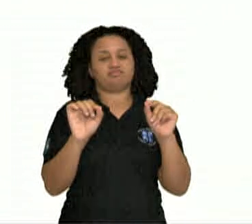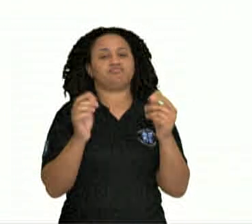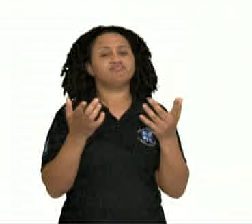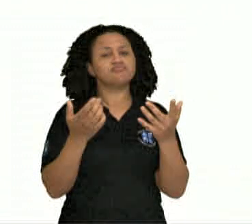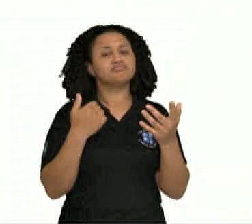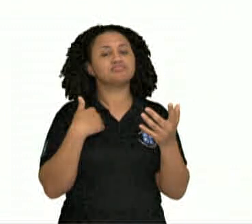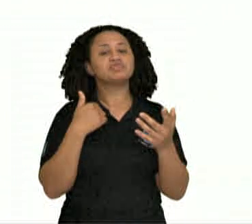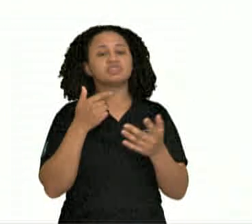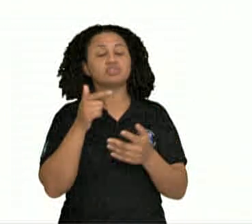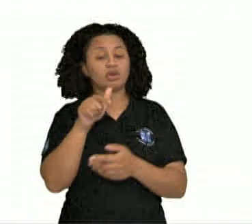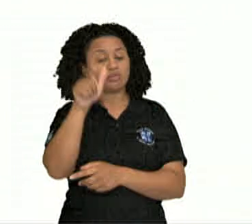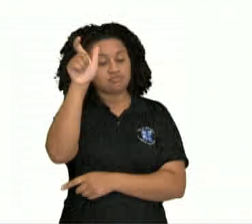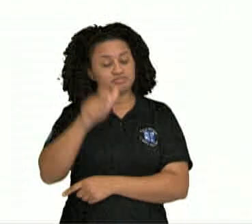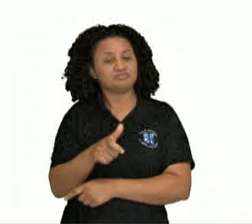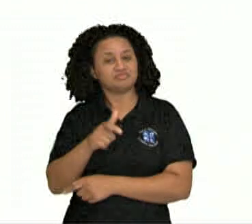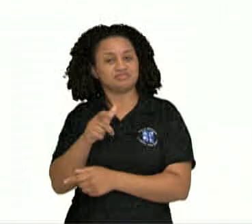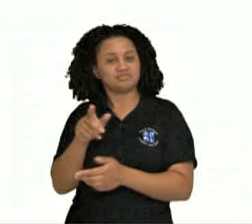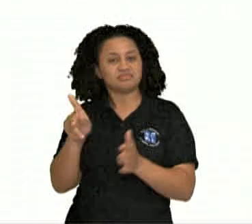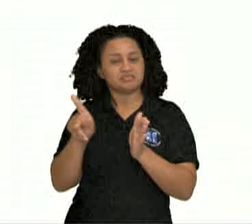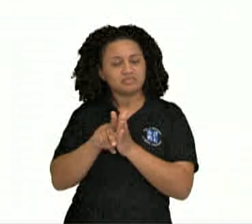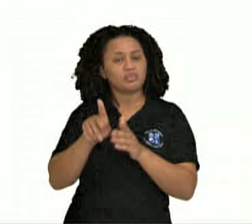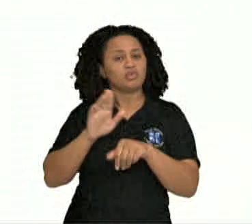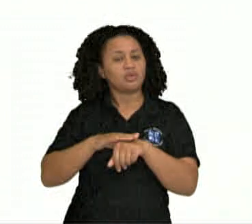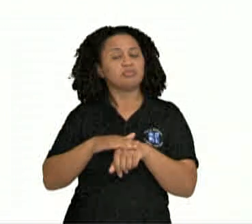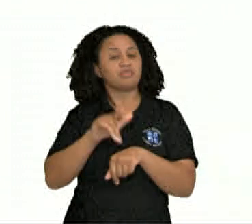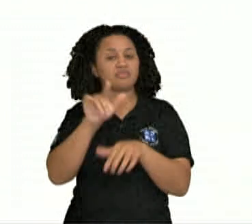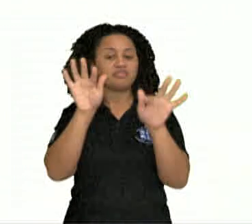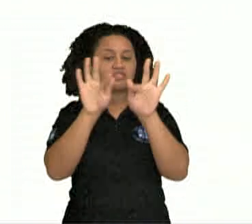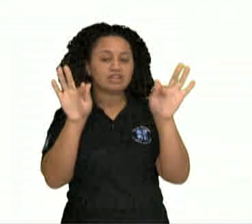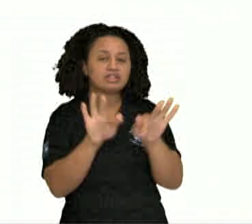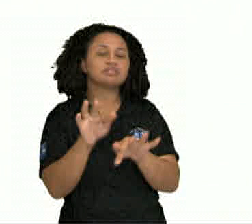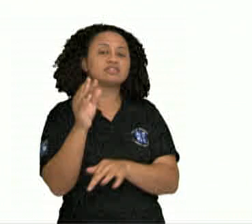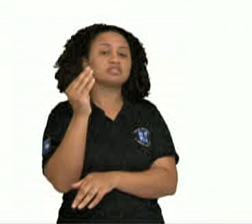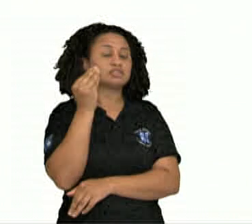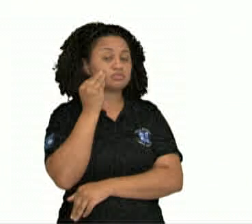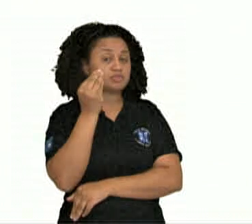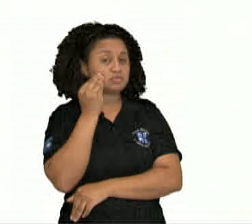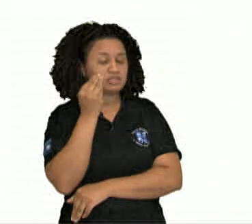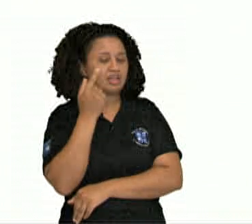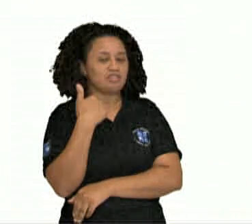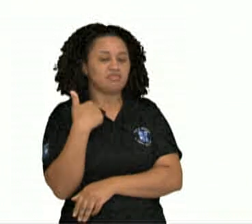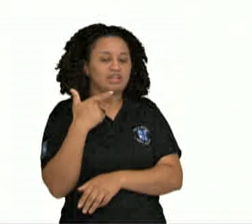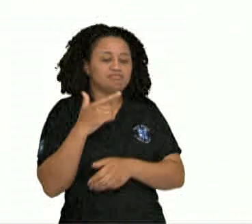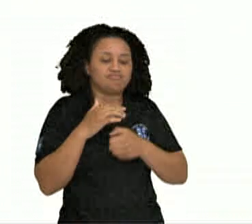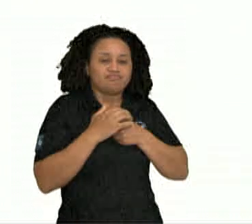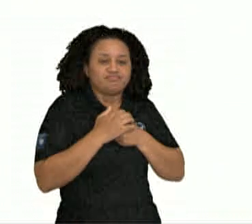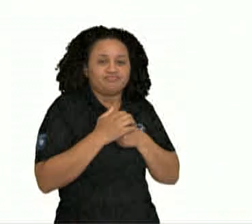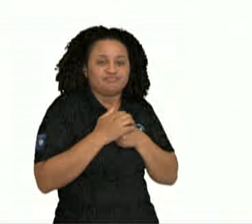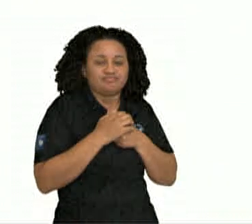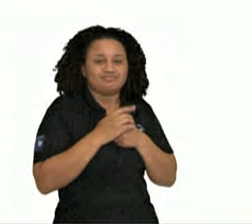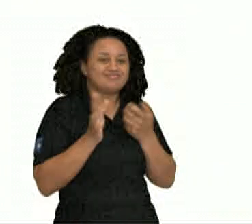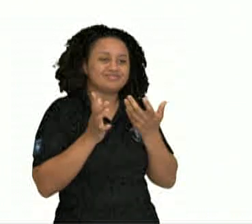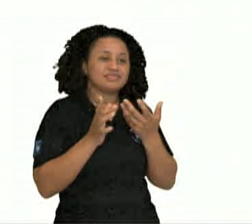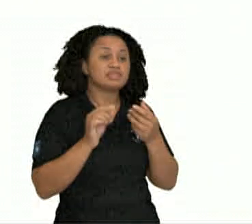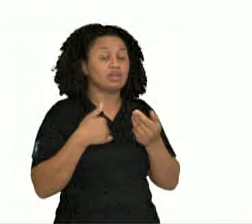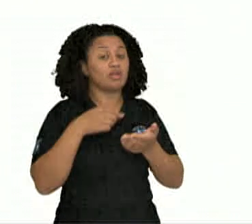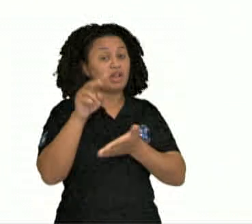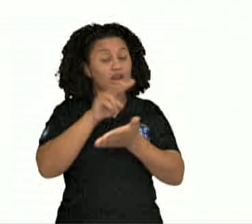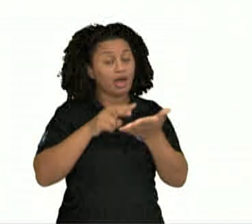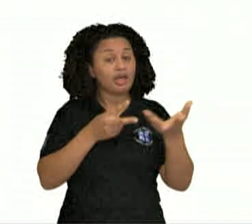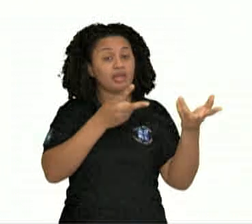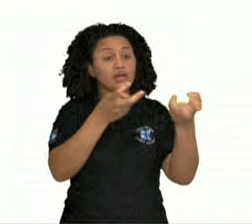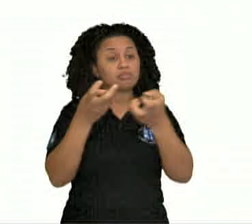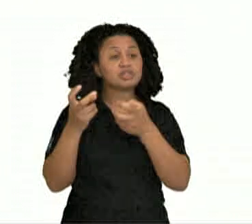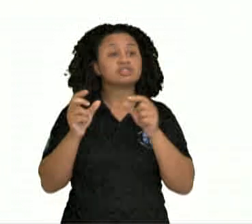você ser feliz, tentar, não se reprimir. Lee e identifica lo que